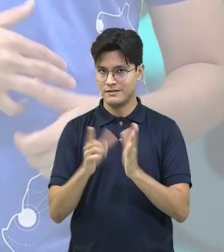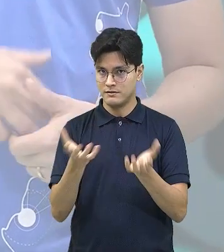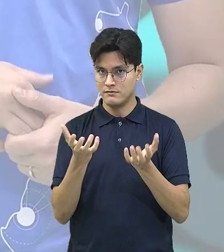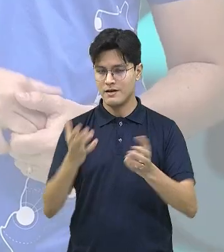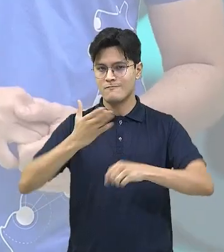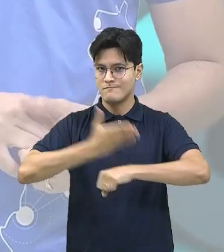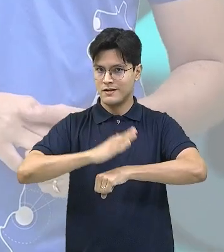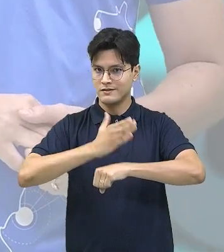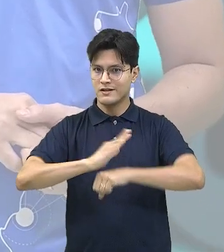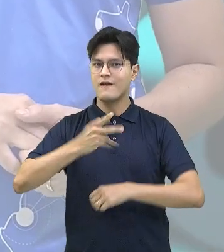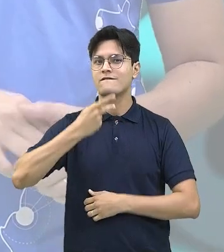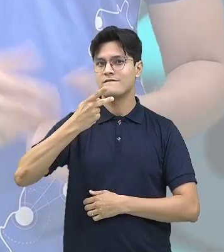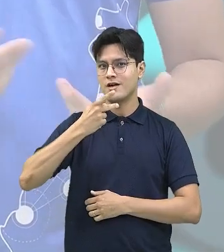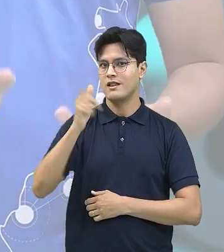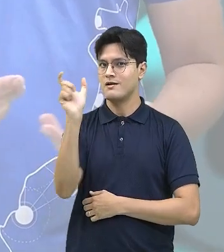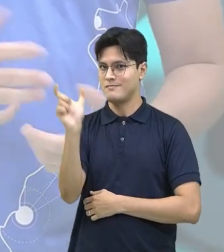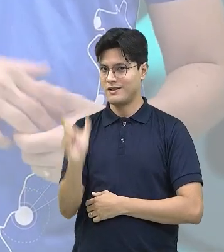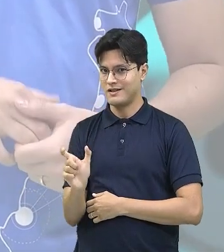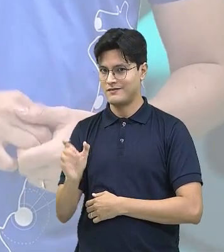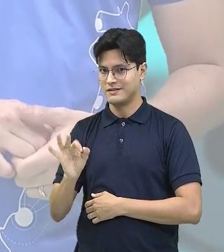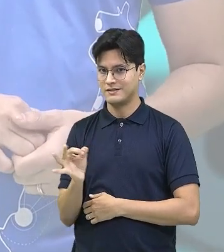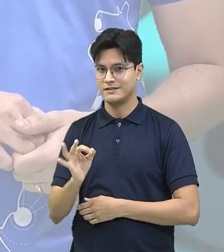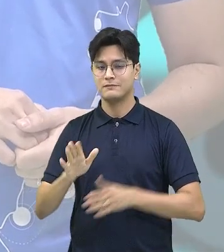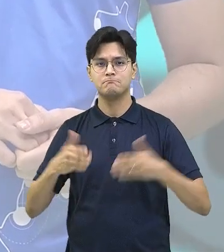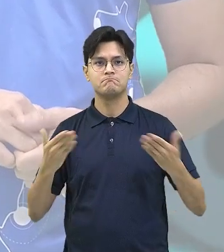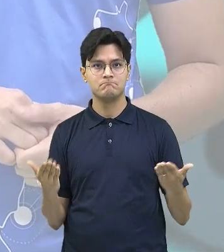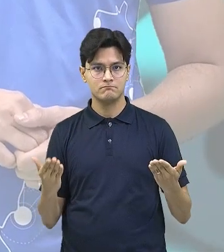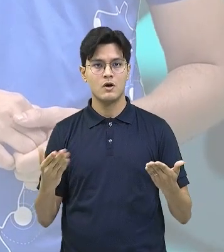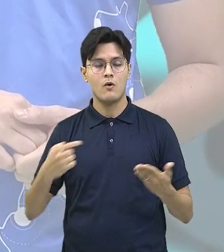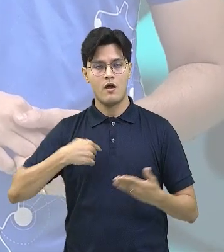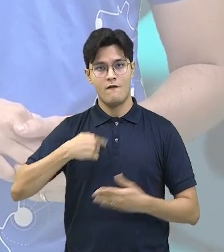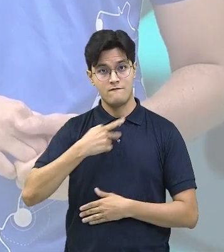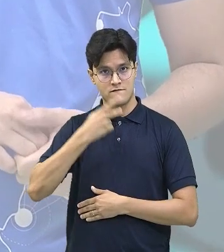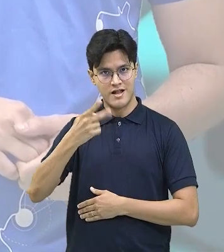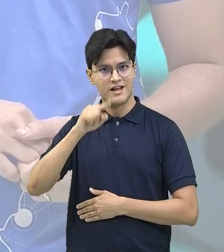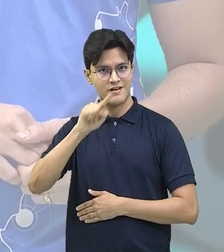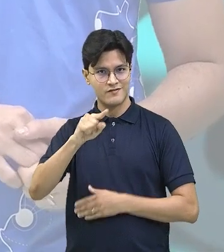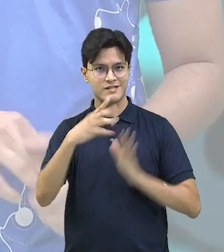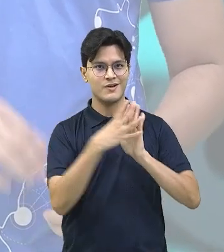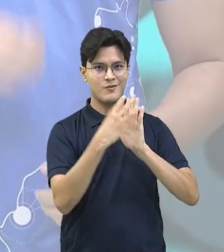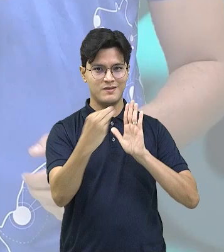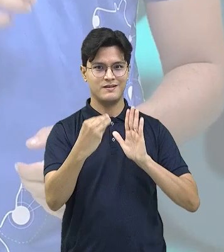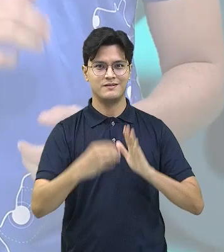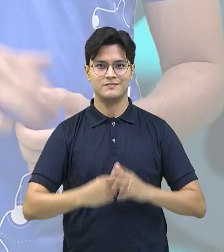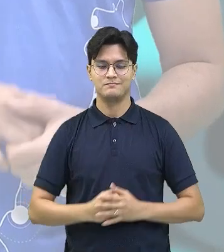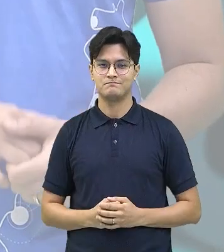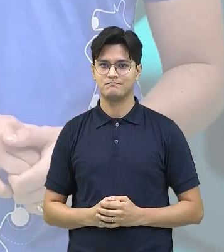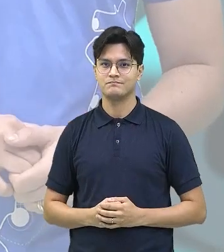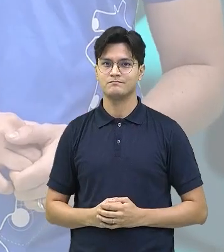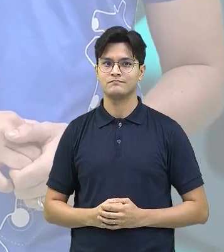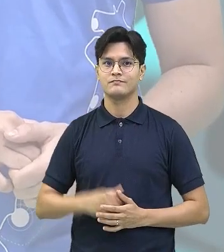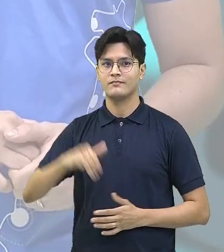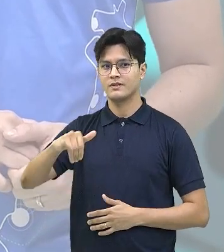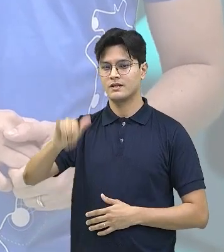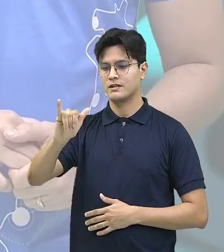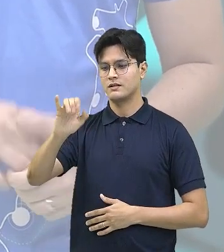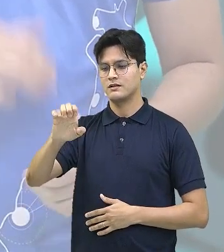até a se familiarizar com ela. Eu vou falar e você vai repetir. Let's go. Repeat after me. Yesterday.